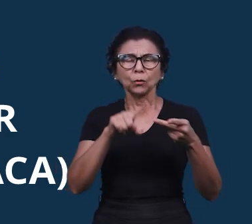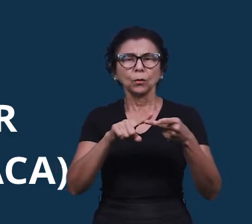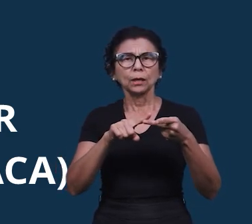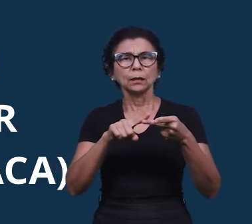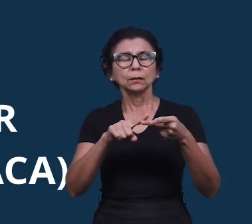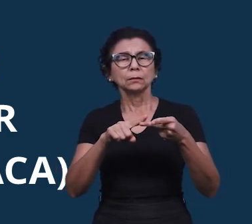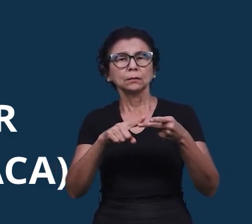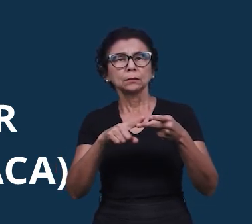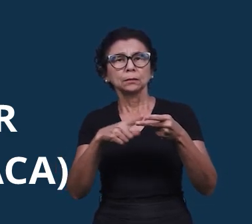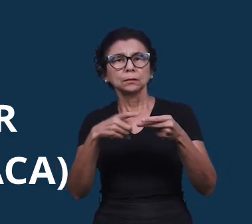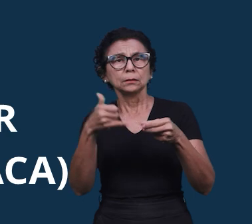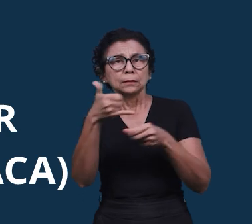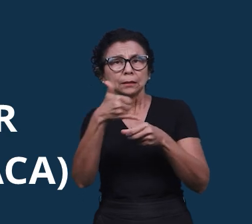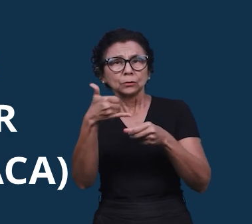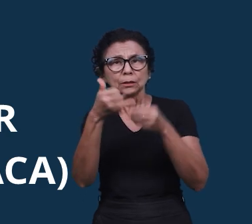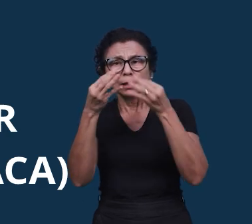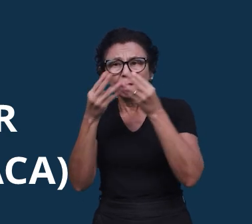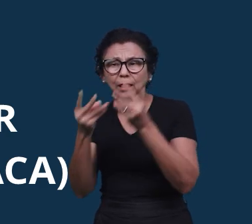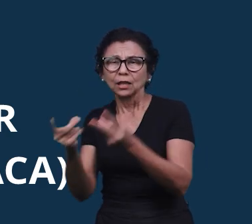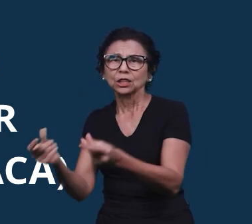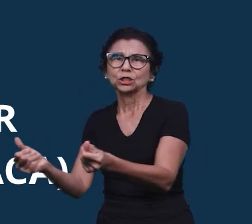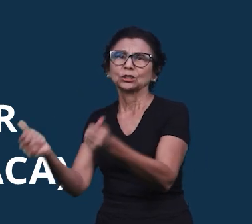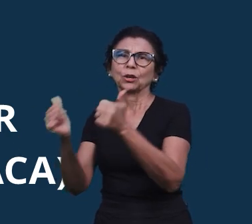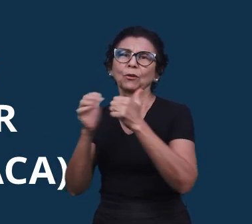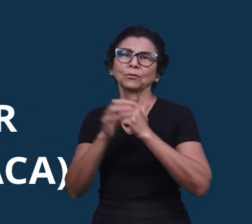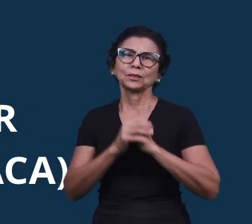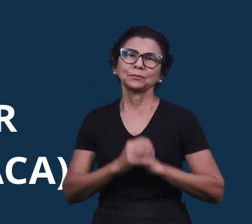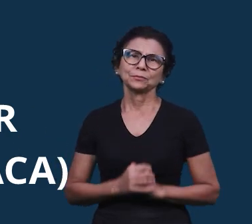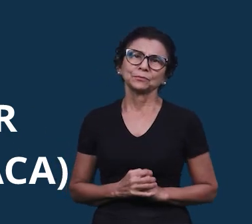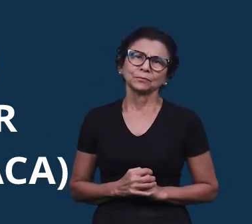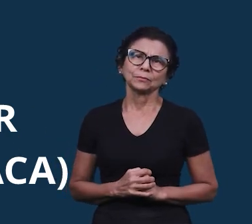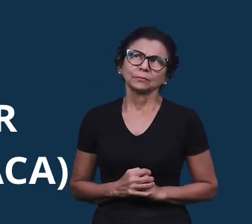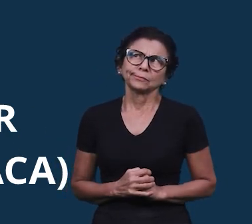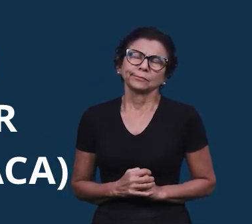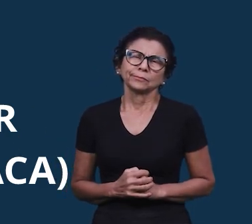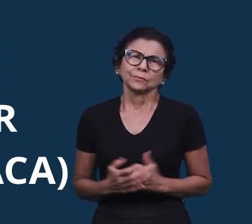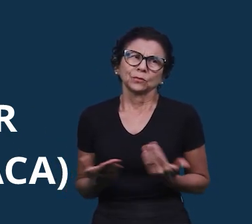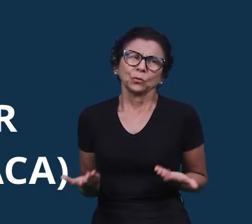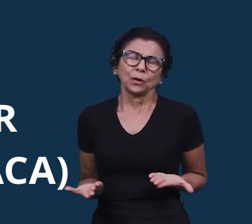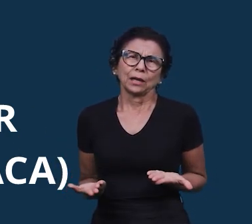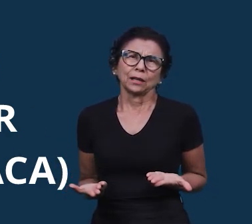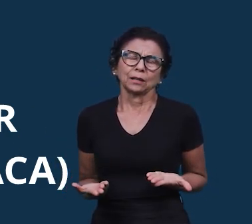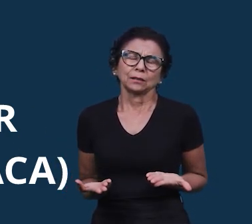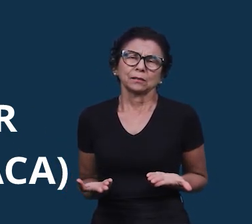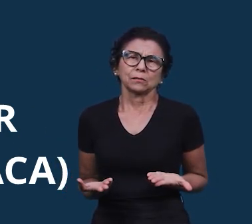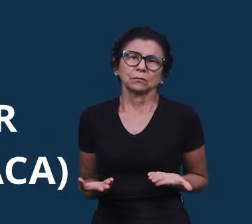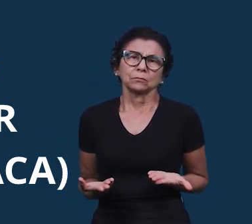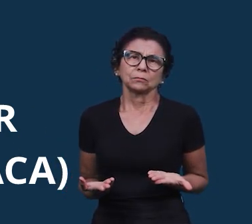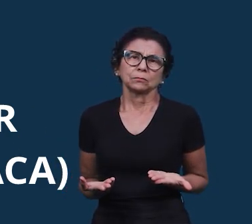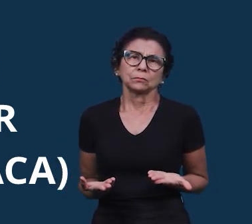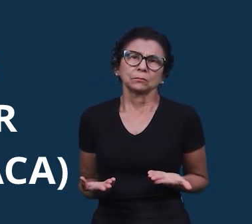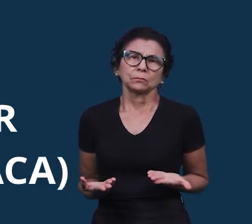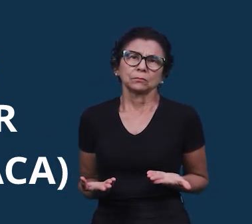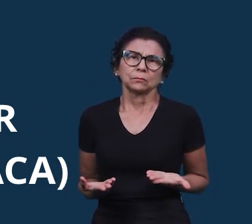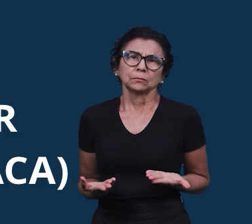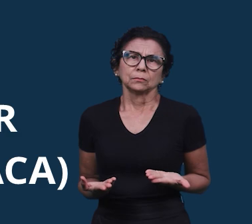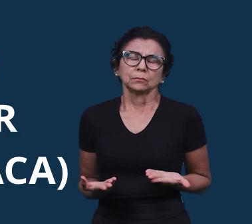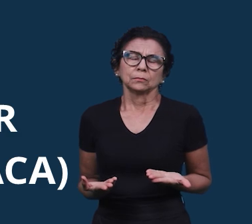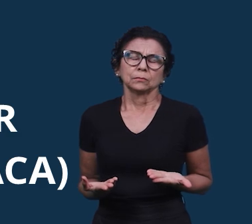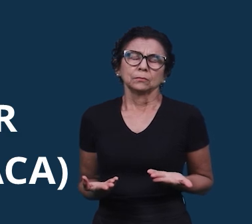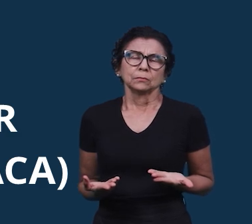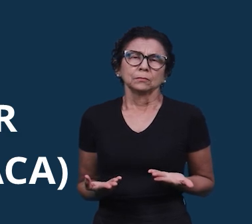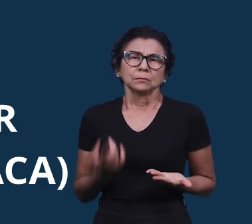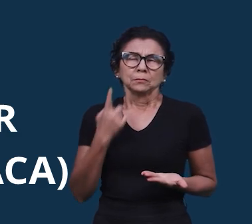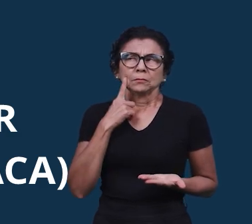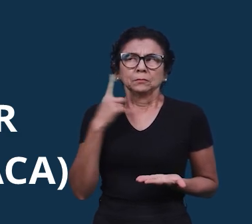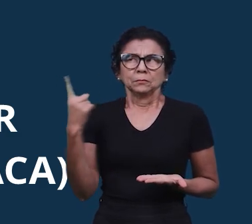solúvel também na gasolina. Mas está escrito ali, ó. Quando eu olho aqui, eu vejo